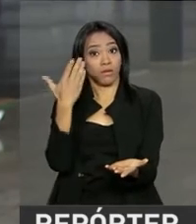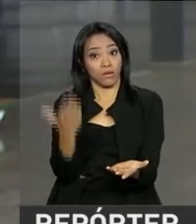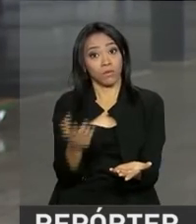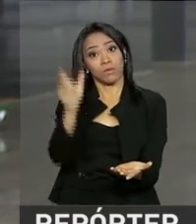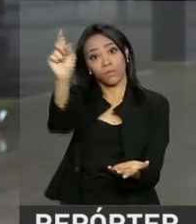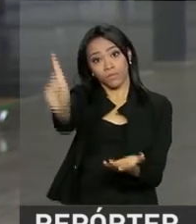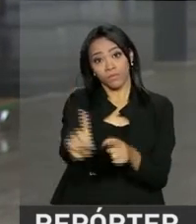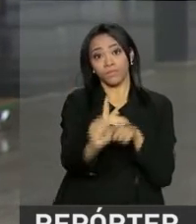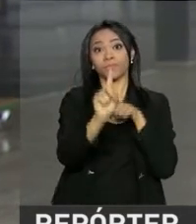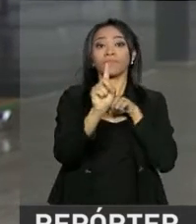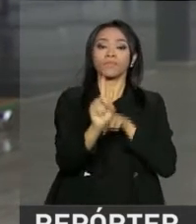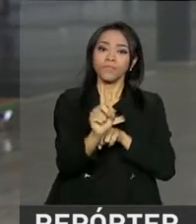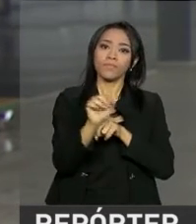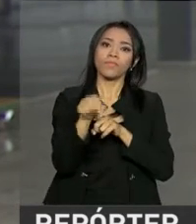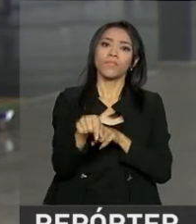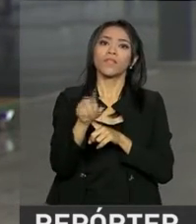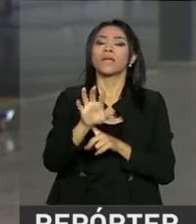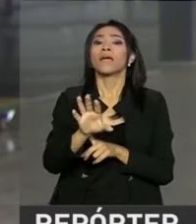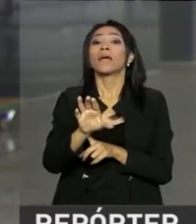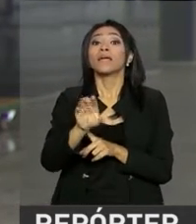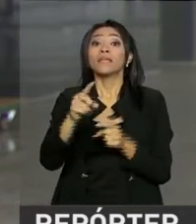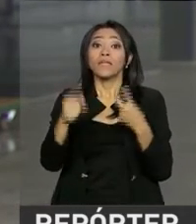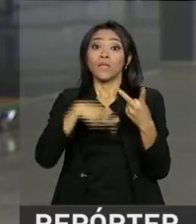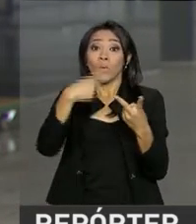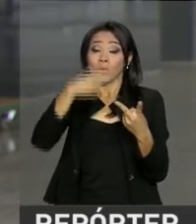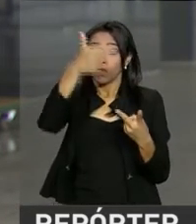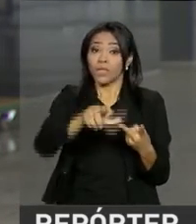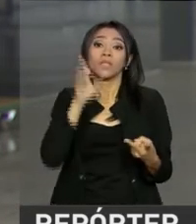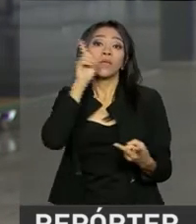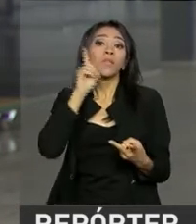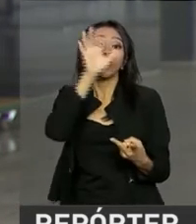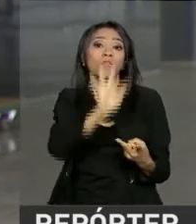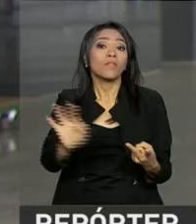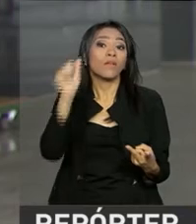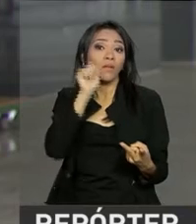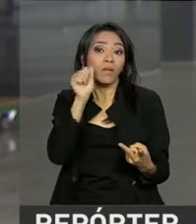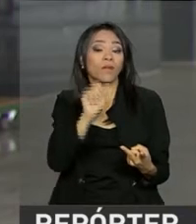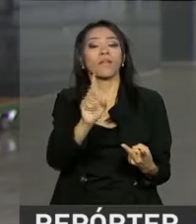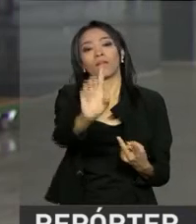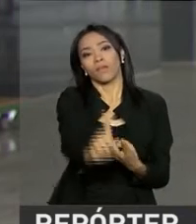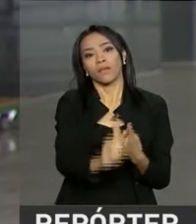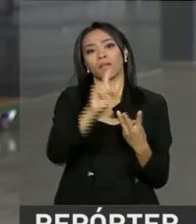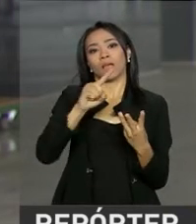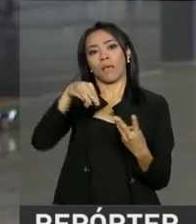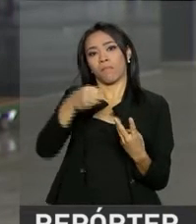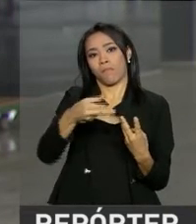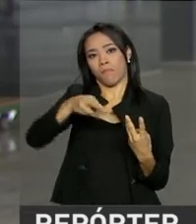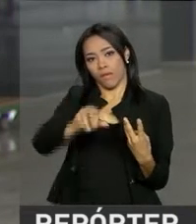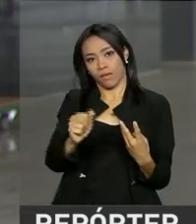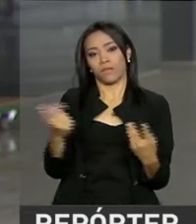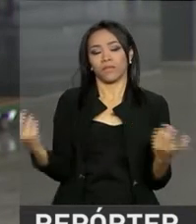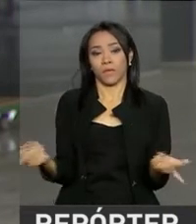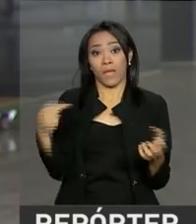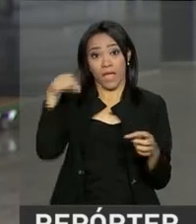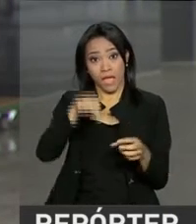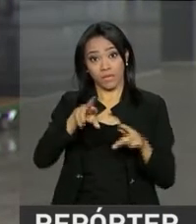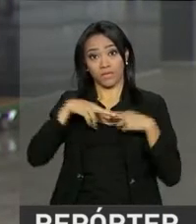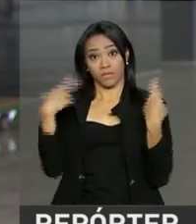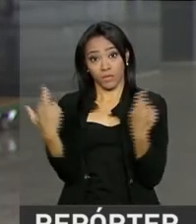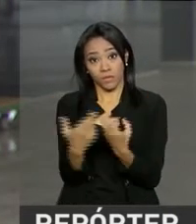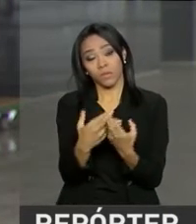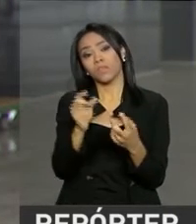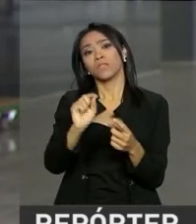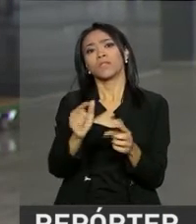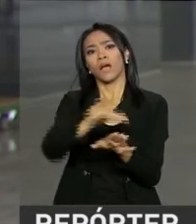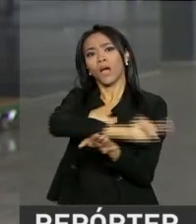do extremo sul da certrim e com a deputada federal de são paulo mara gabrilli que antes dessas reuniões o presidente